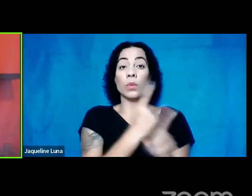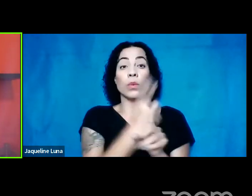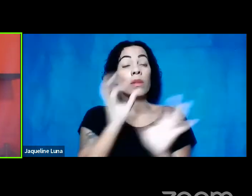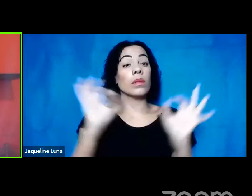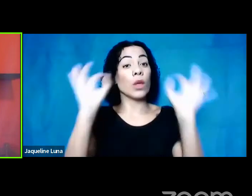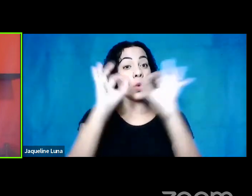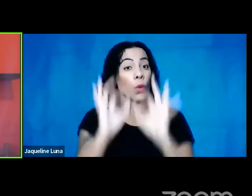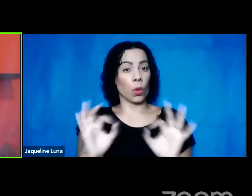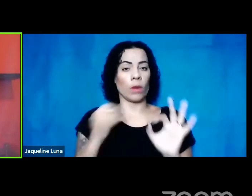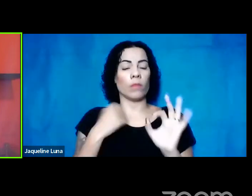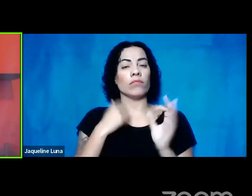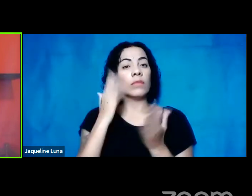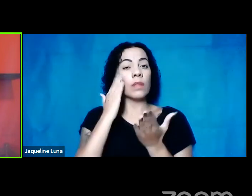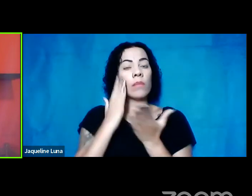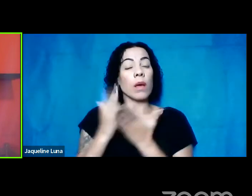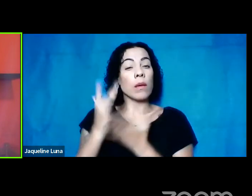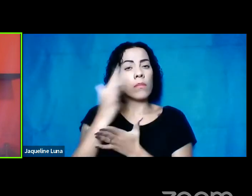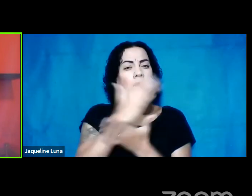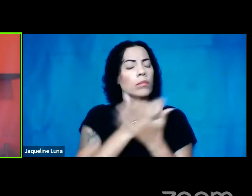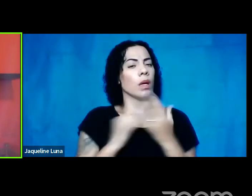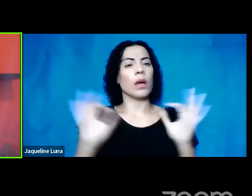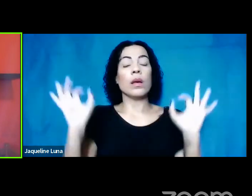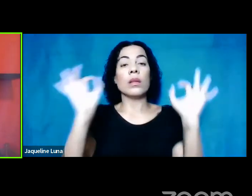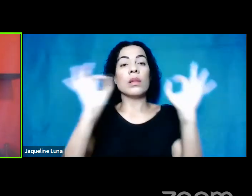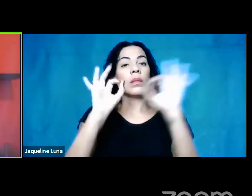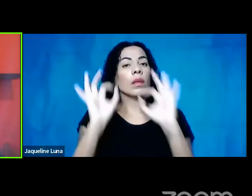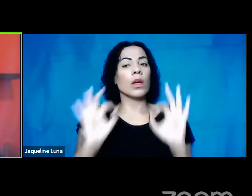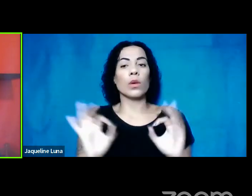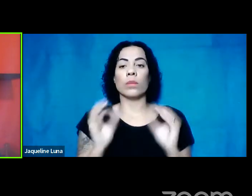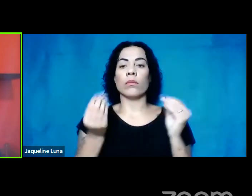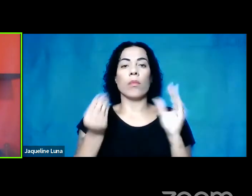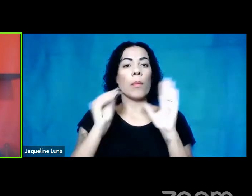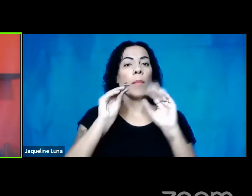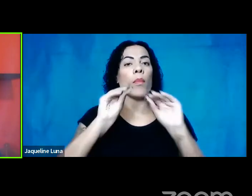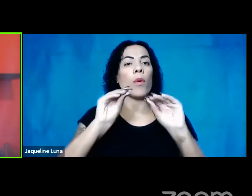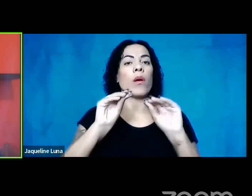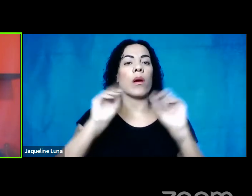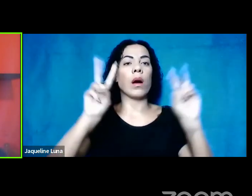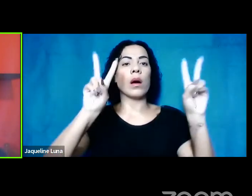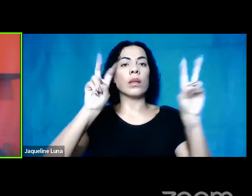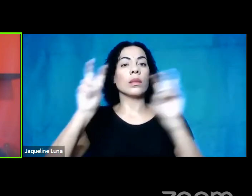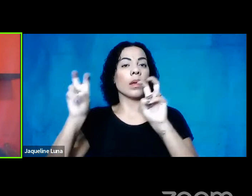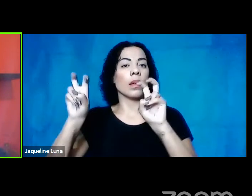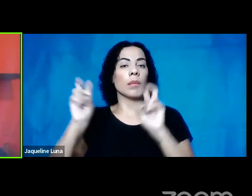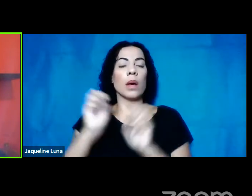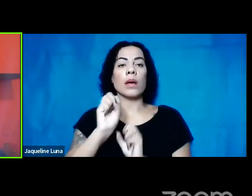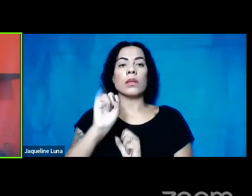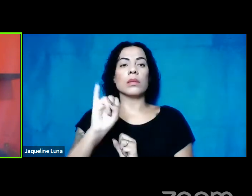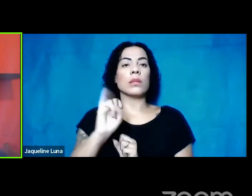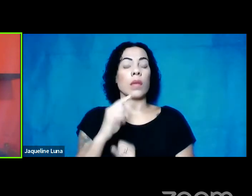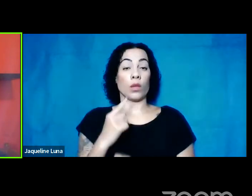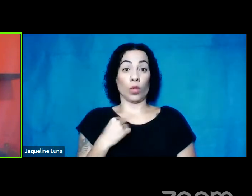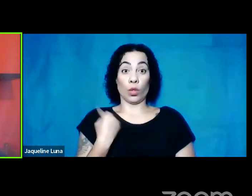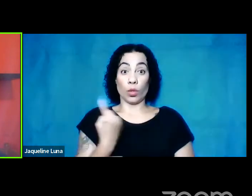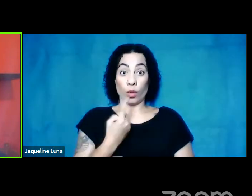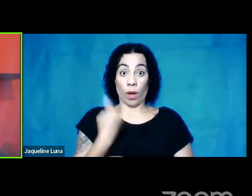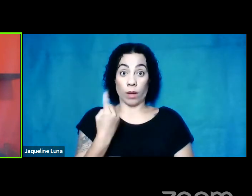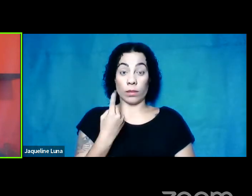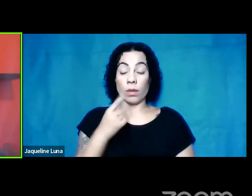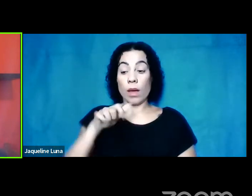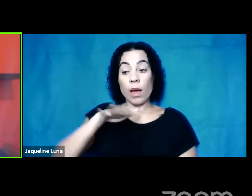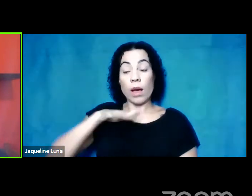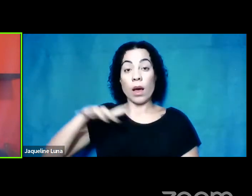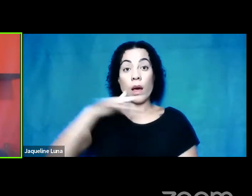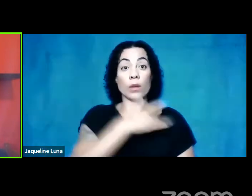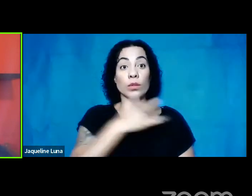um mapeamento mais longo, assim, nenhuma delas abordava temas sem os quais nós, que somos da saúde, que fazemos